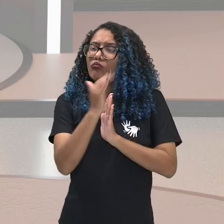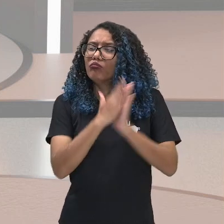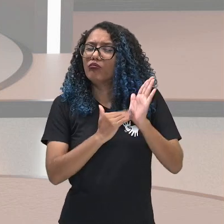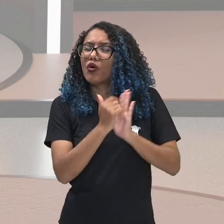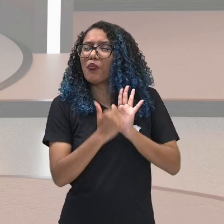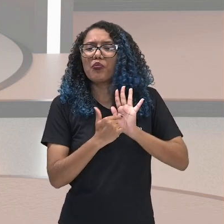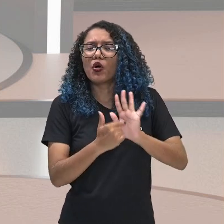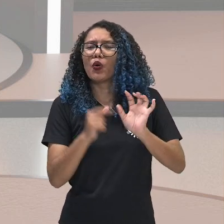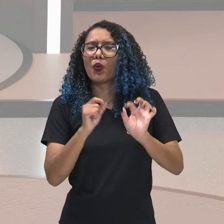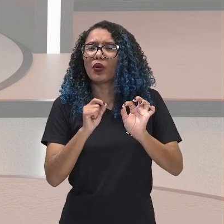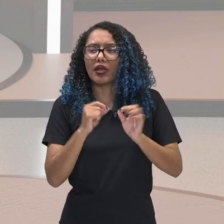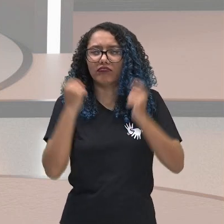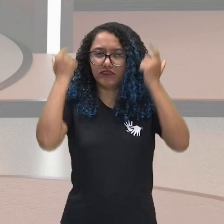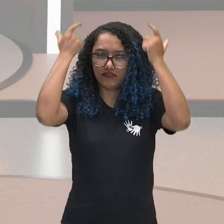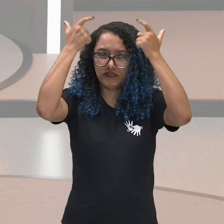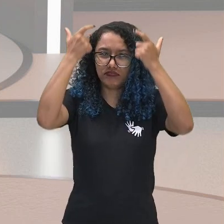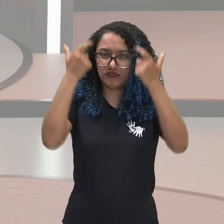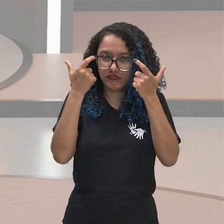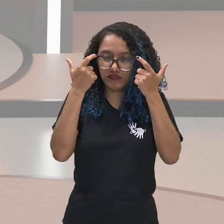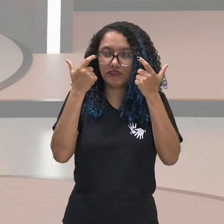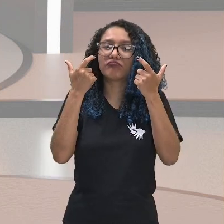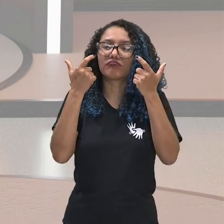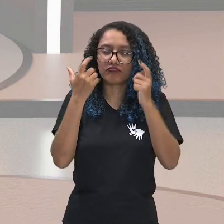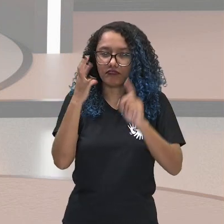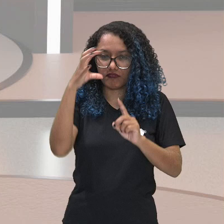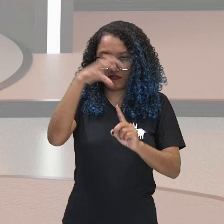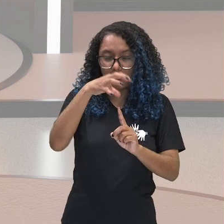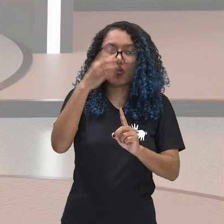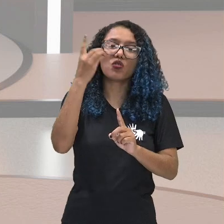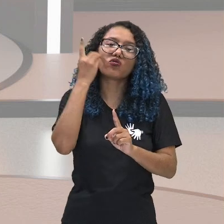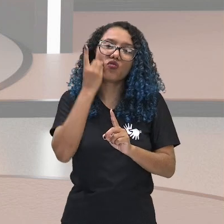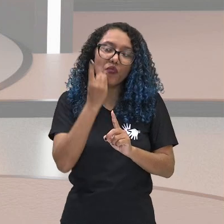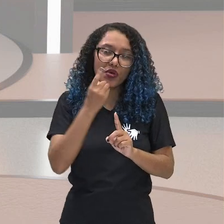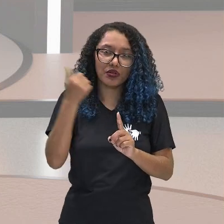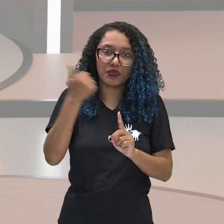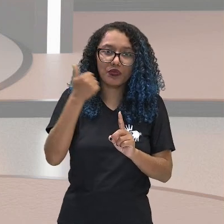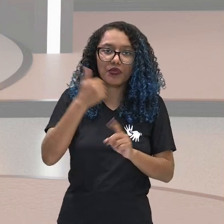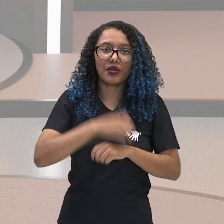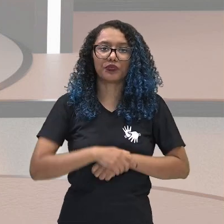Pedro I, que foi, então, em 1º de dezembro de